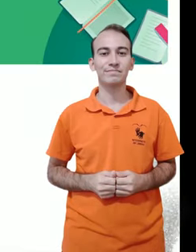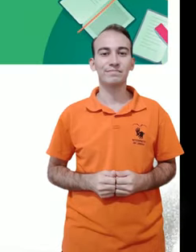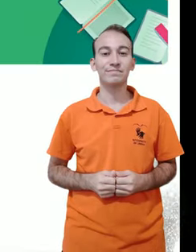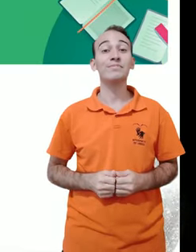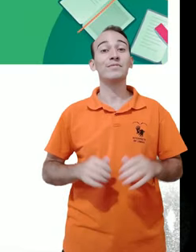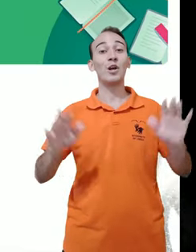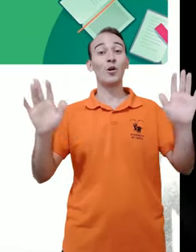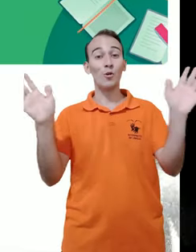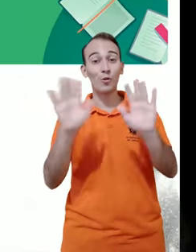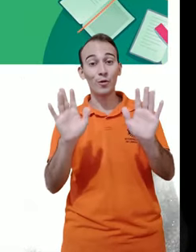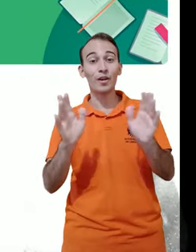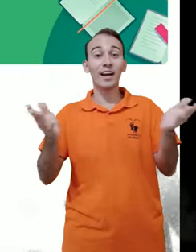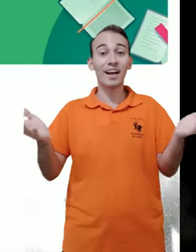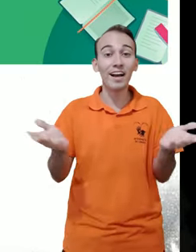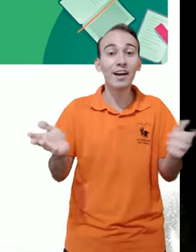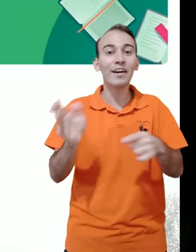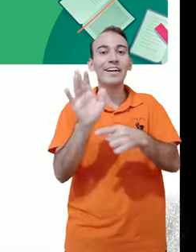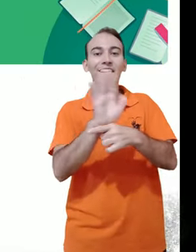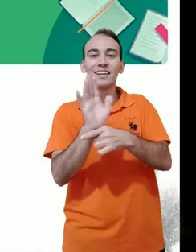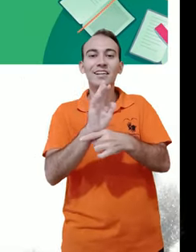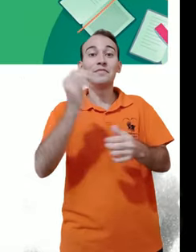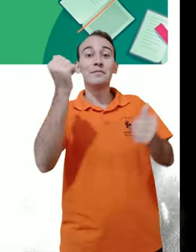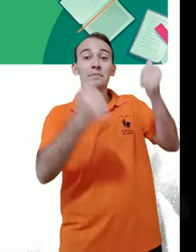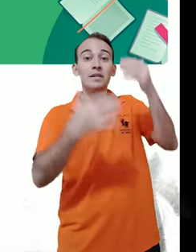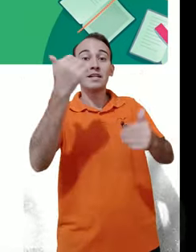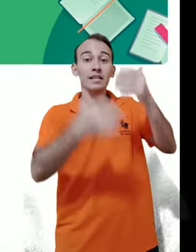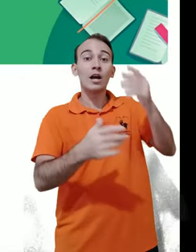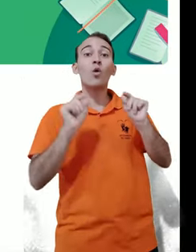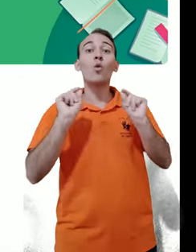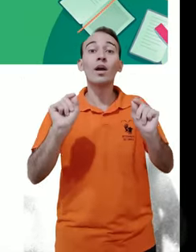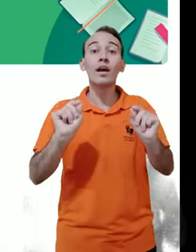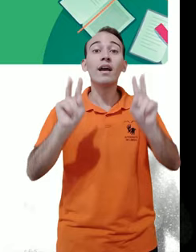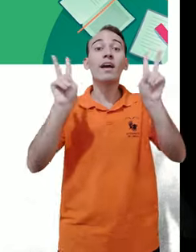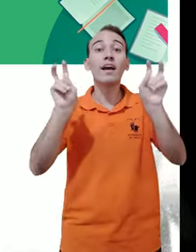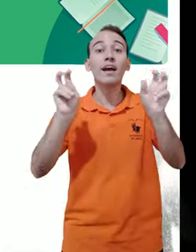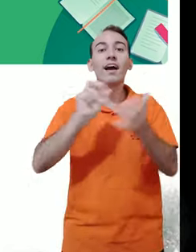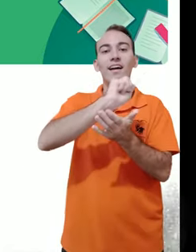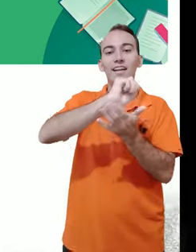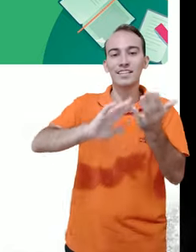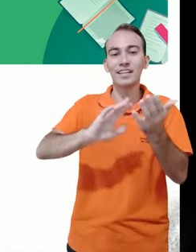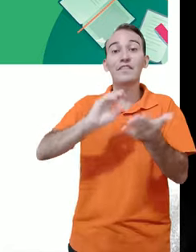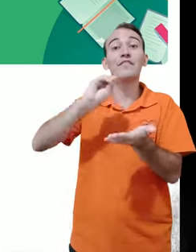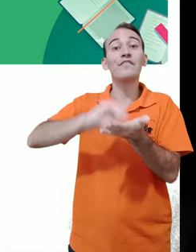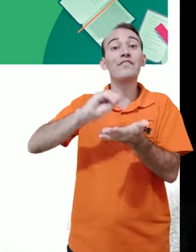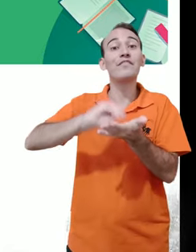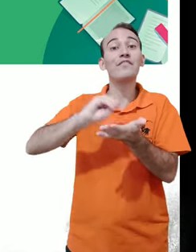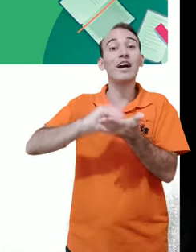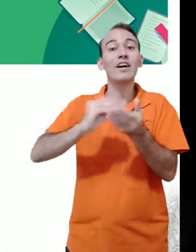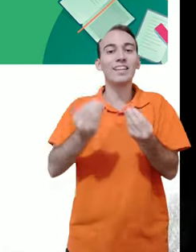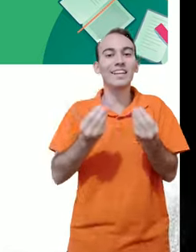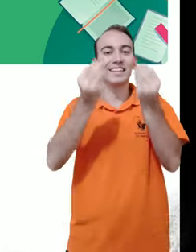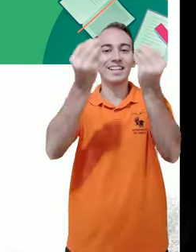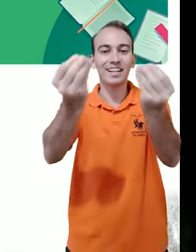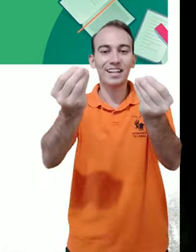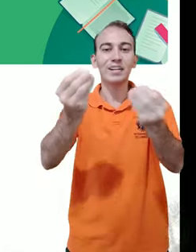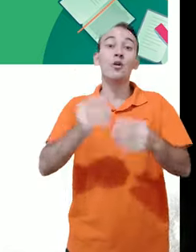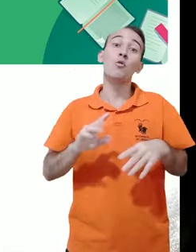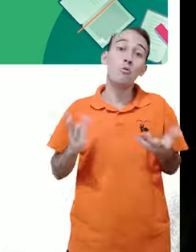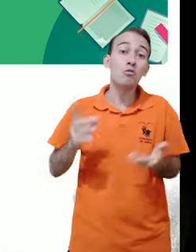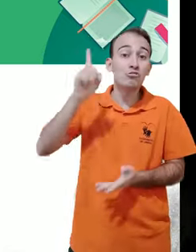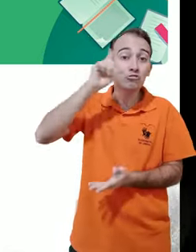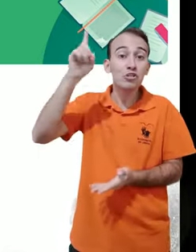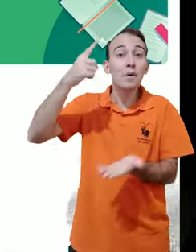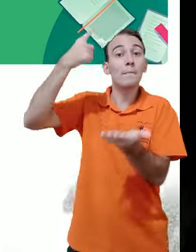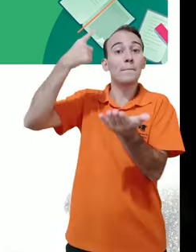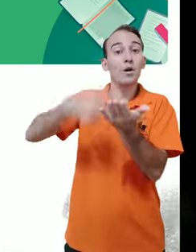o Olá nesse vídeo mostrarei como saber quais são os próximos atividades a serem entregues na descrição está o link de um outro vídeo que